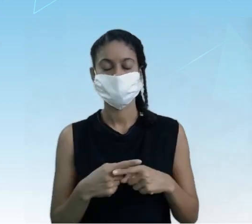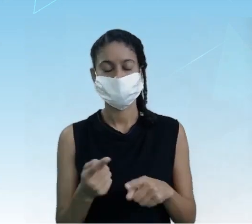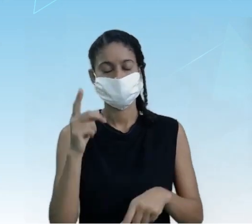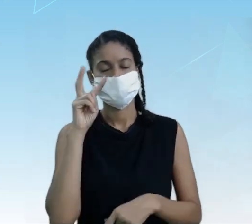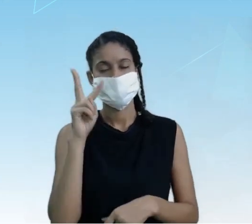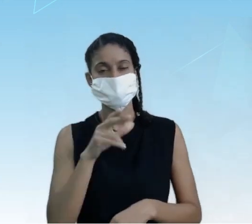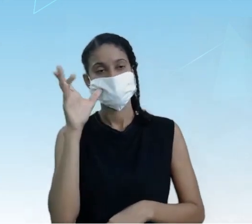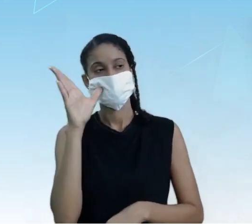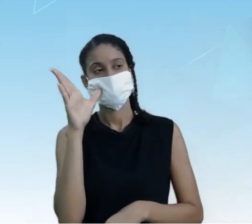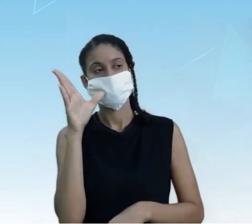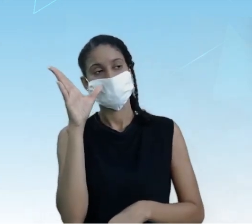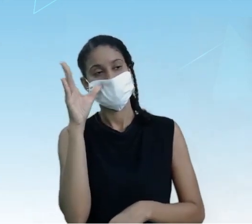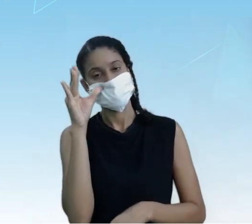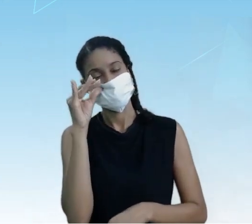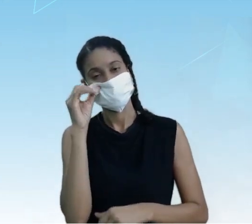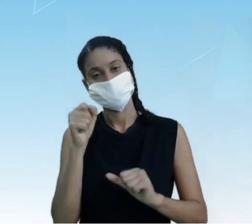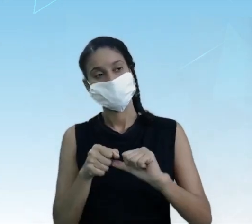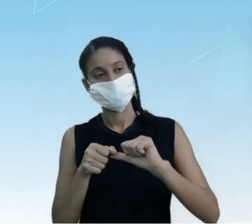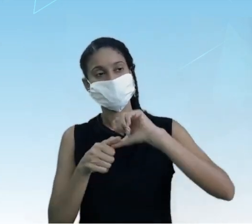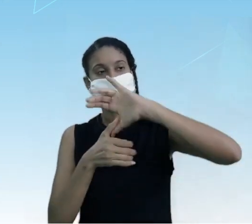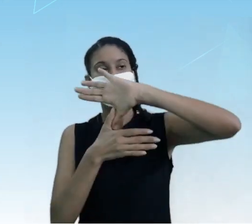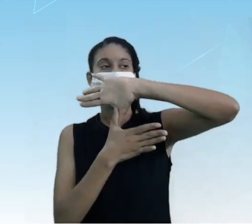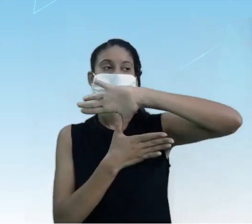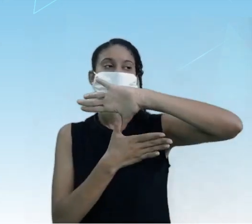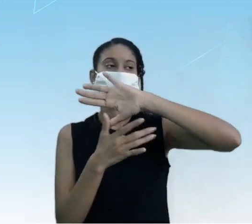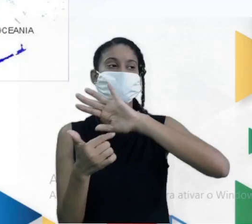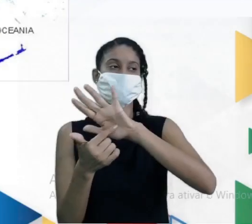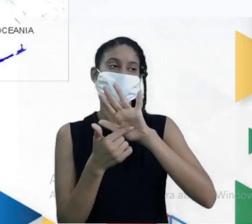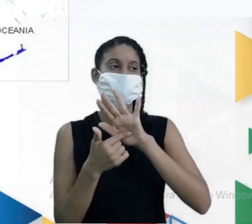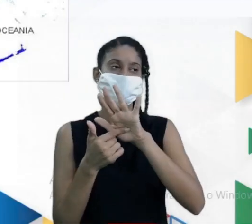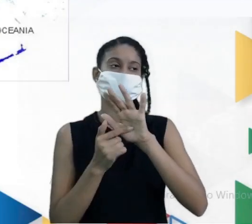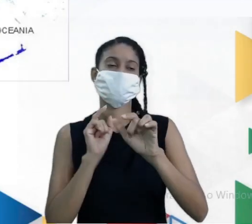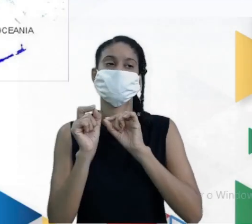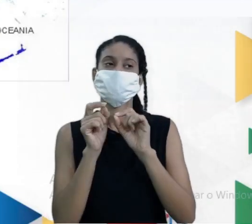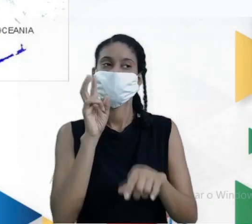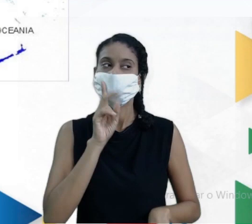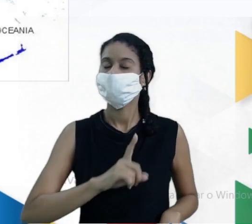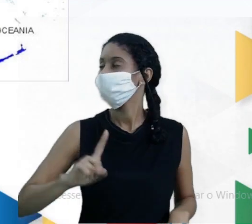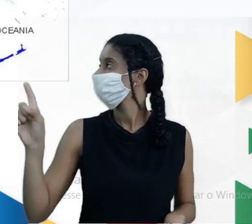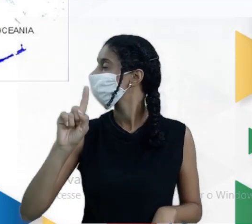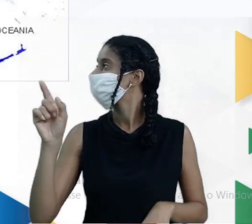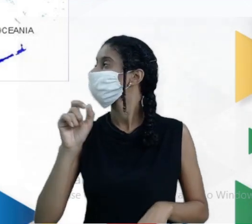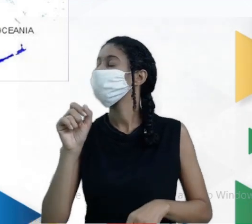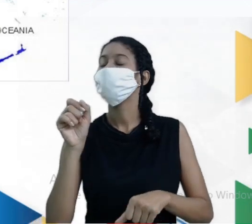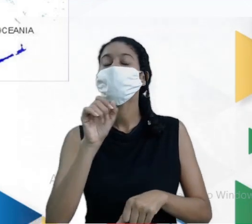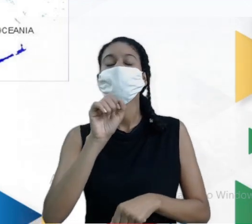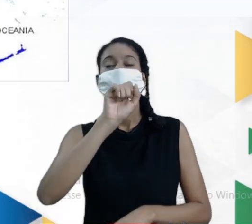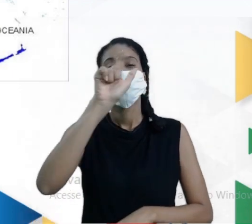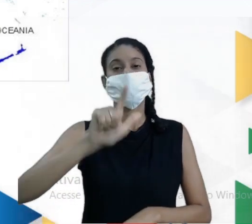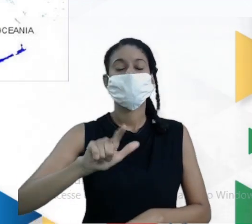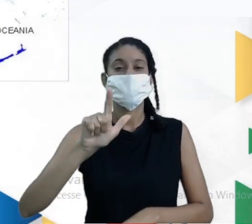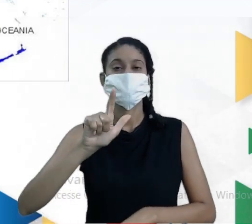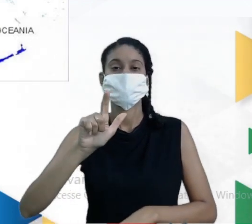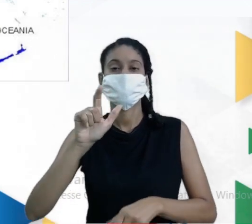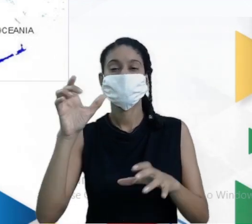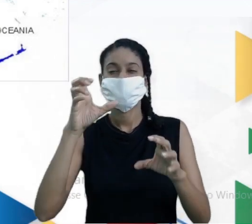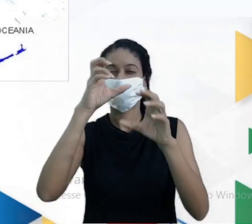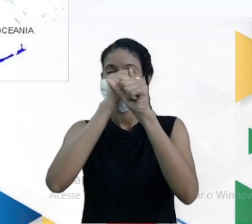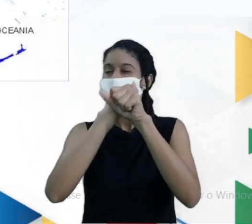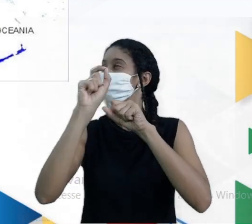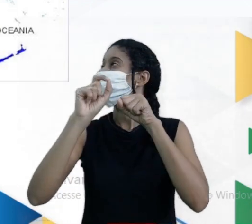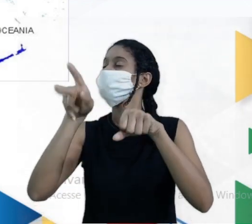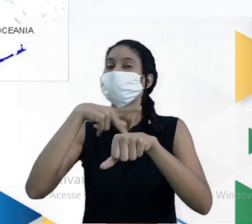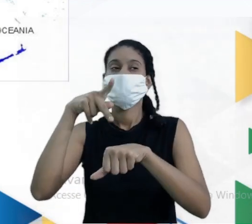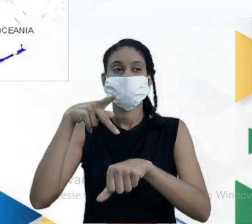esse mapa que ilustra um pouco disso, né? O que está aí de dark blue, que é o azul mais escuro, é o país, ou são